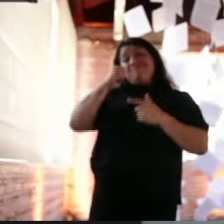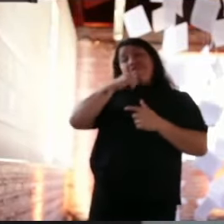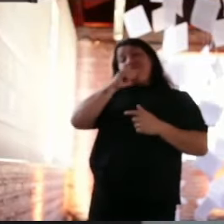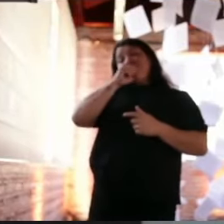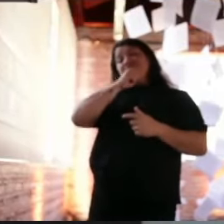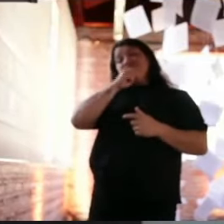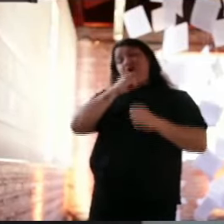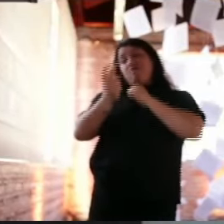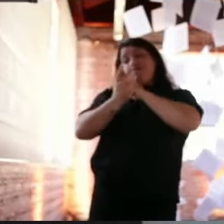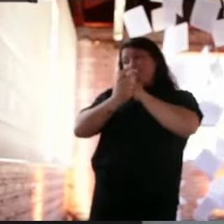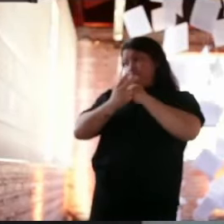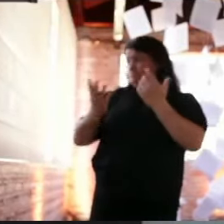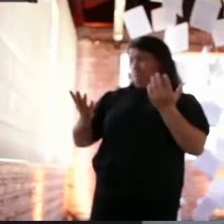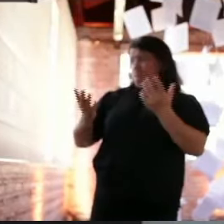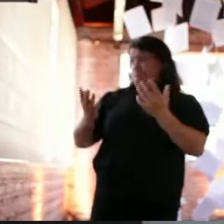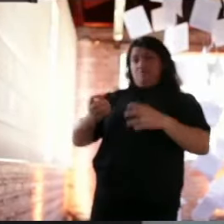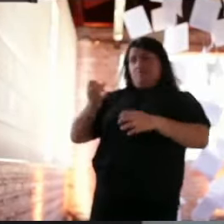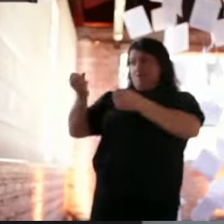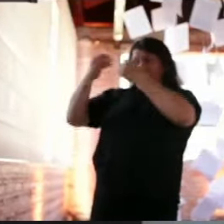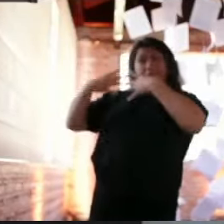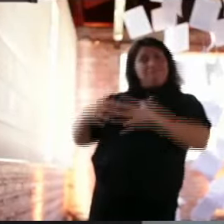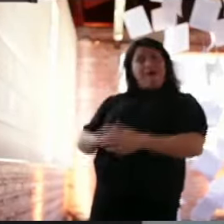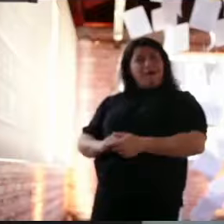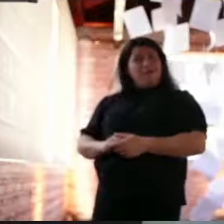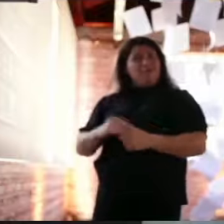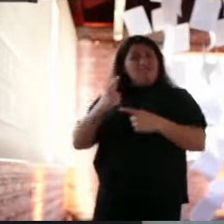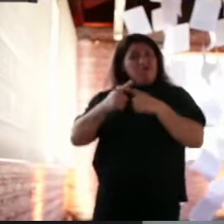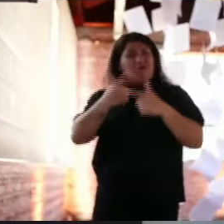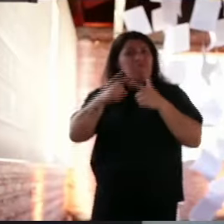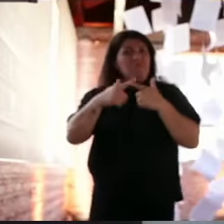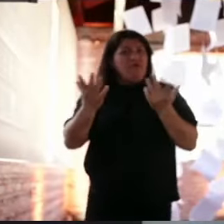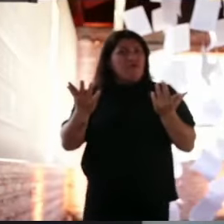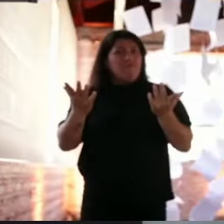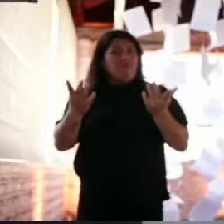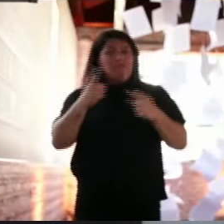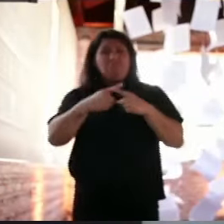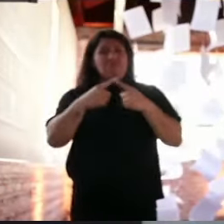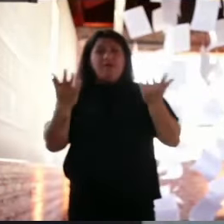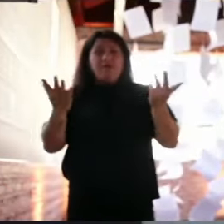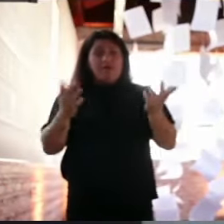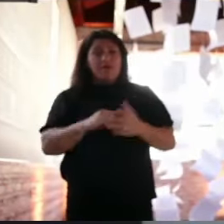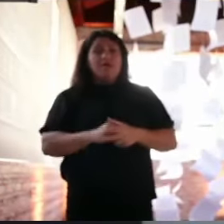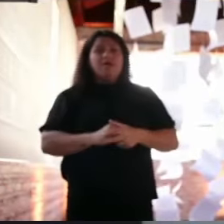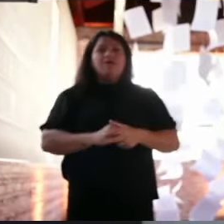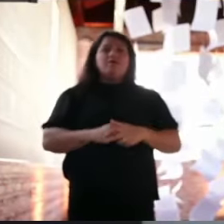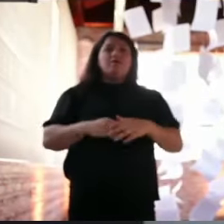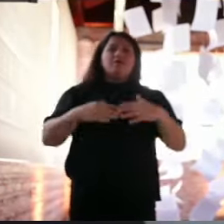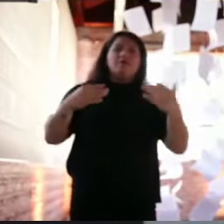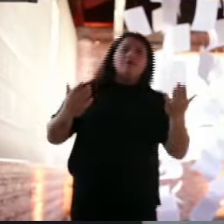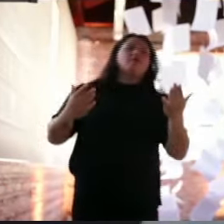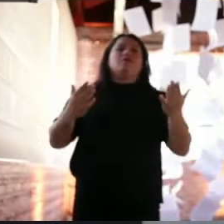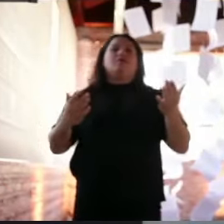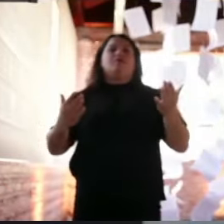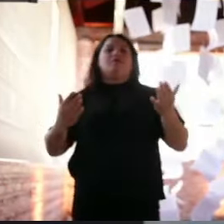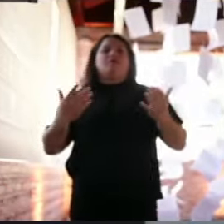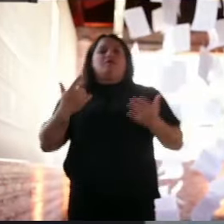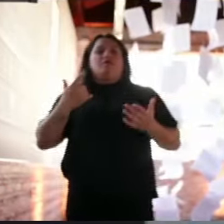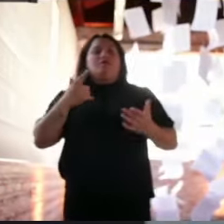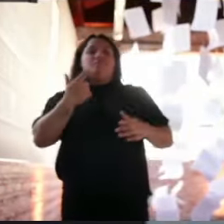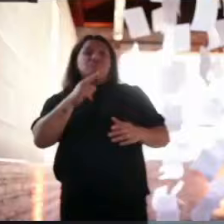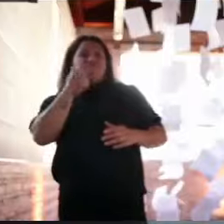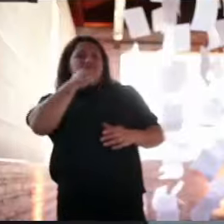fale mais sobre isso porque quem disse que isso é um problemas é tomada priori como Hand Caps eu não tive mãe pô